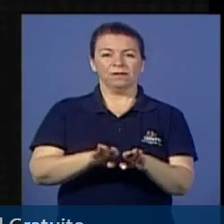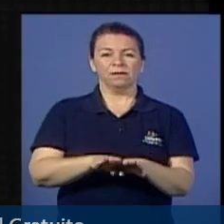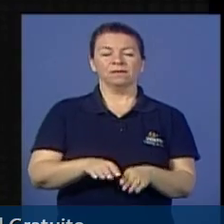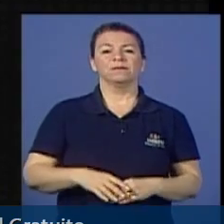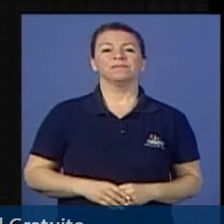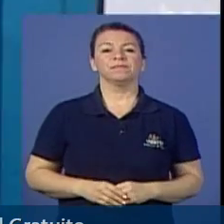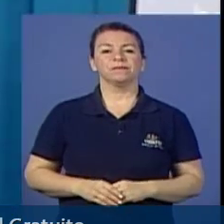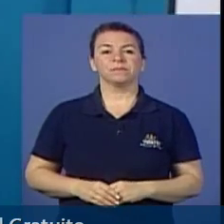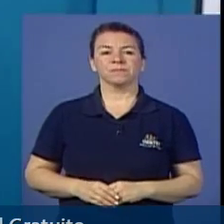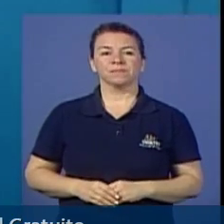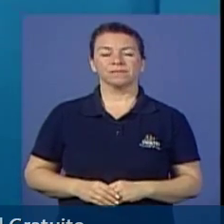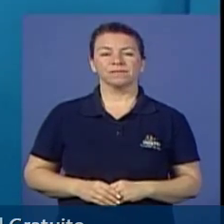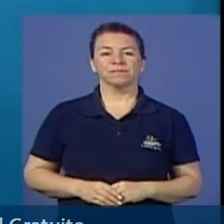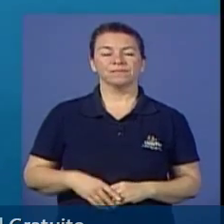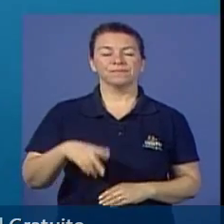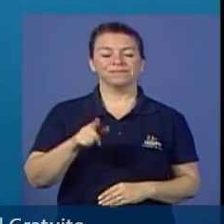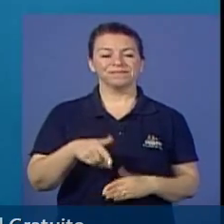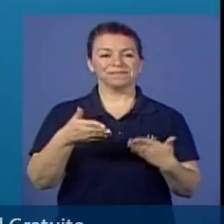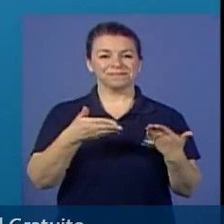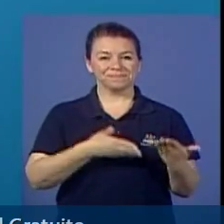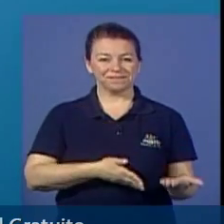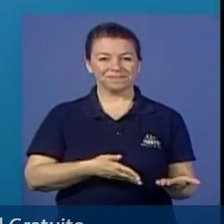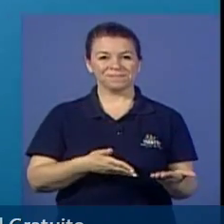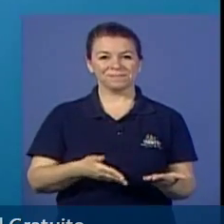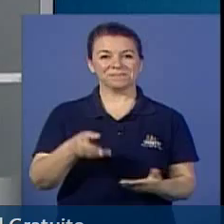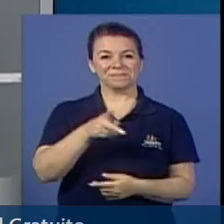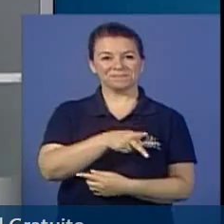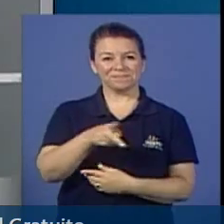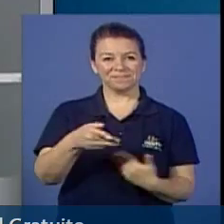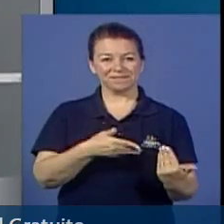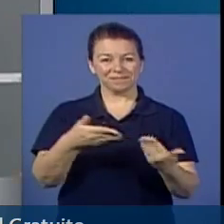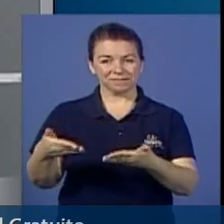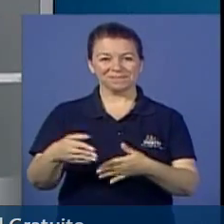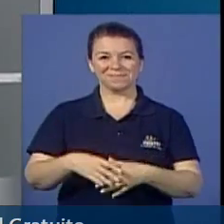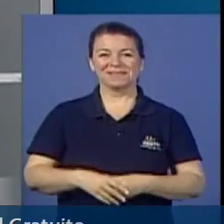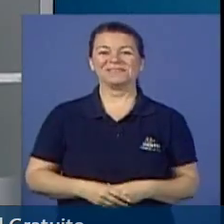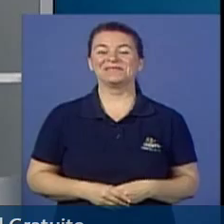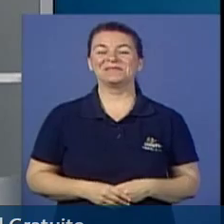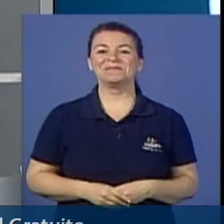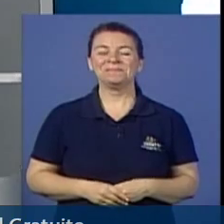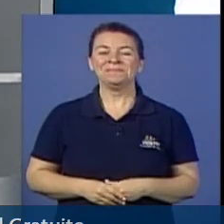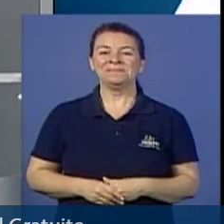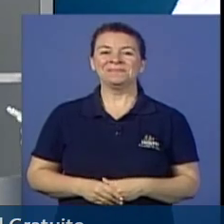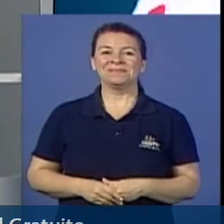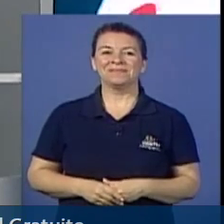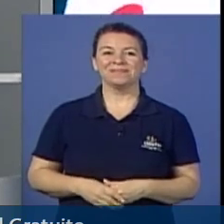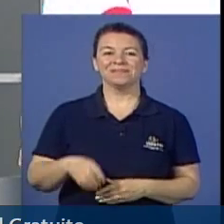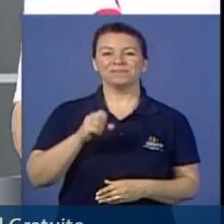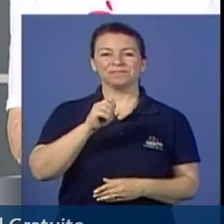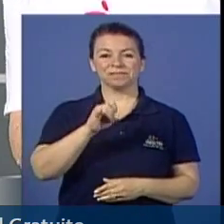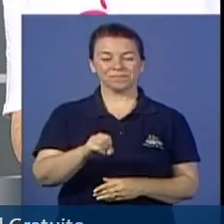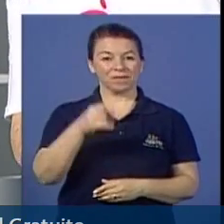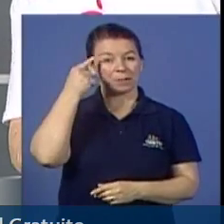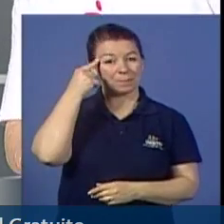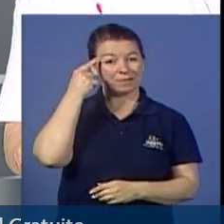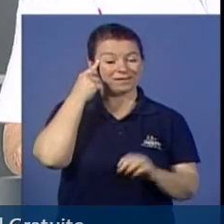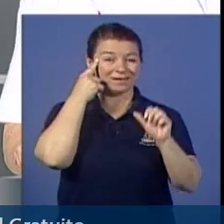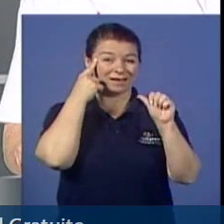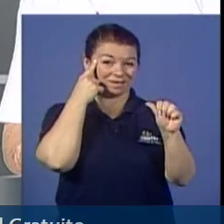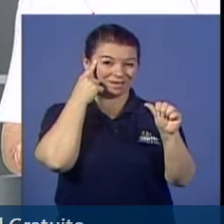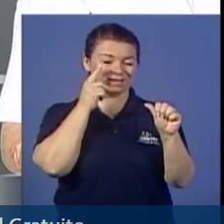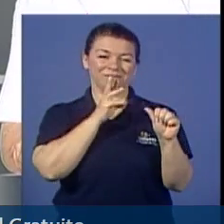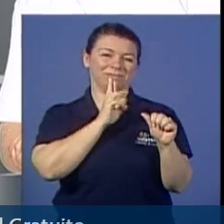Diga, meu ilustre professor da fauna brasileira. Obrigado. Sem a tua ajuda eu não ia matar. Eu achei que a A não estava legal,